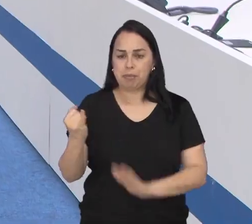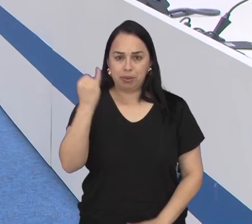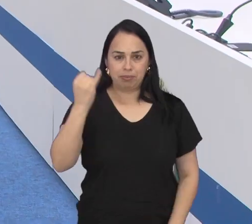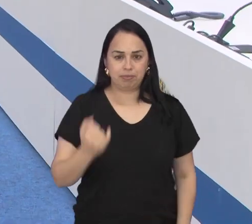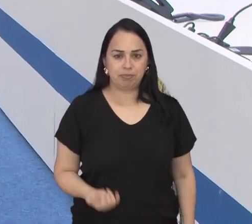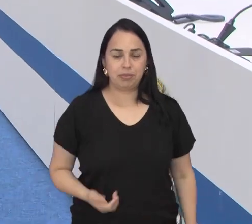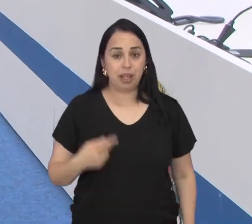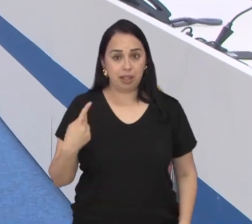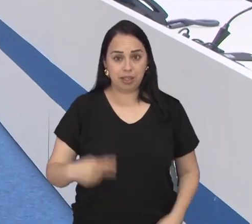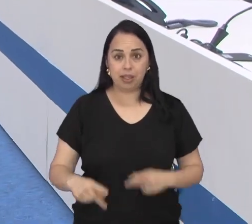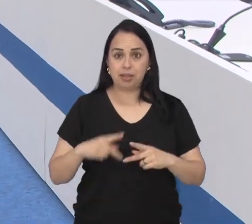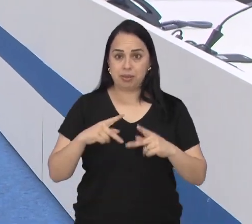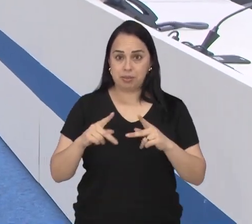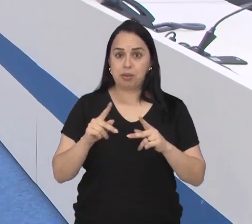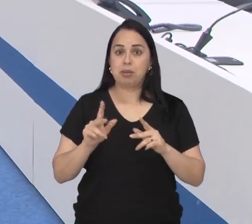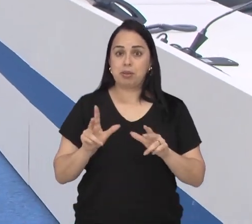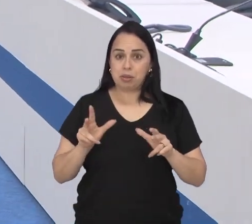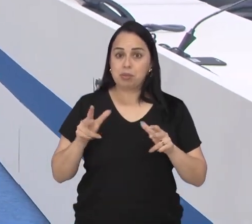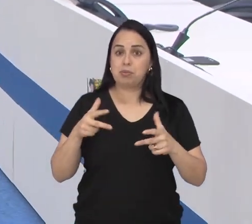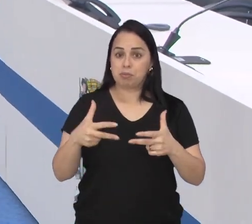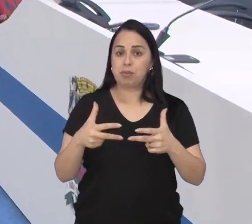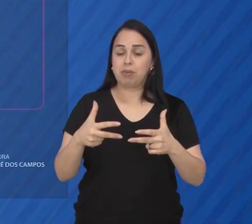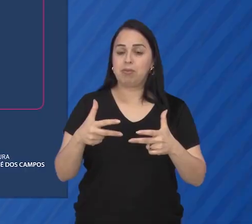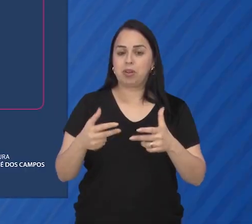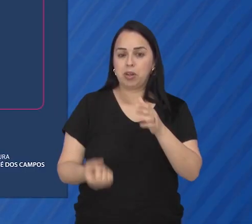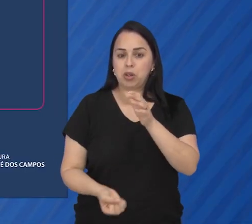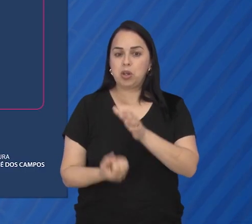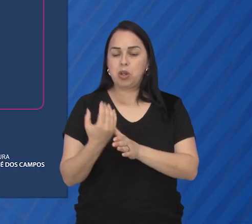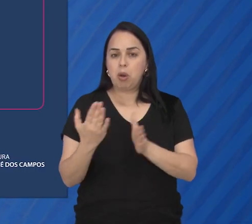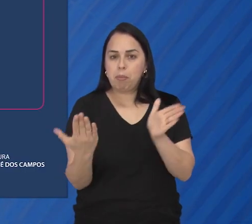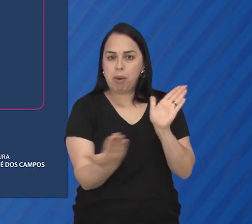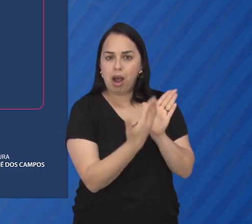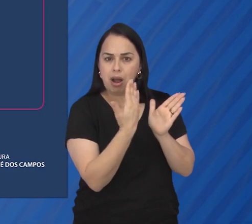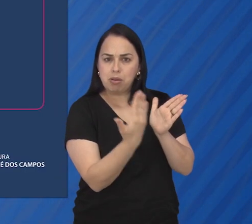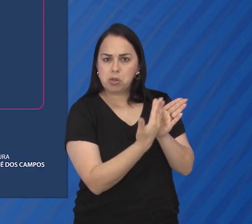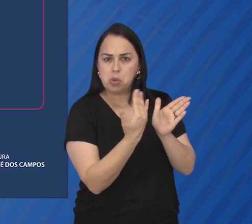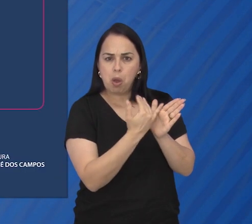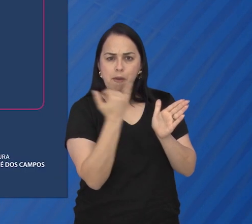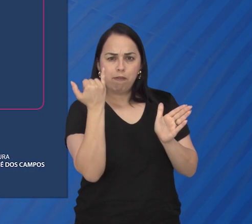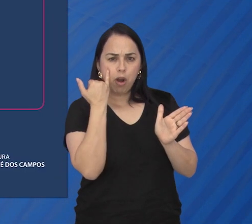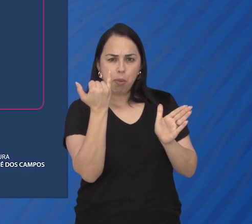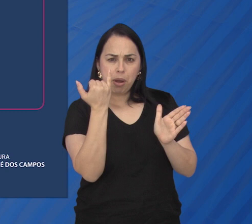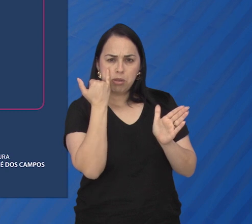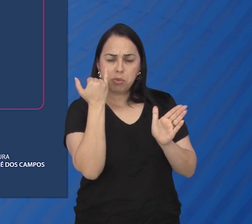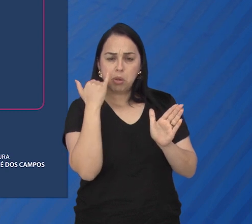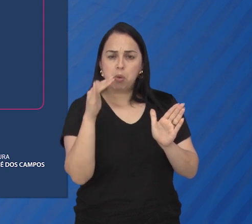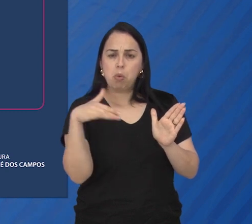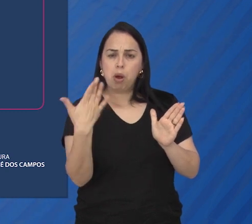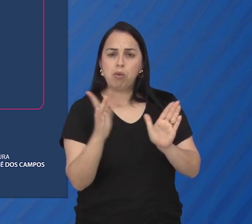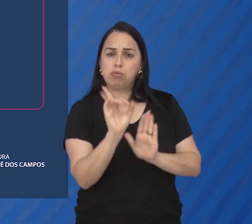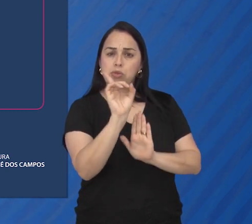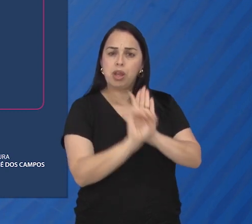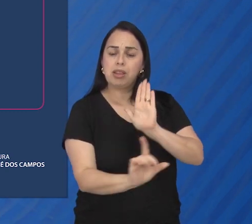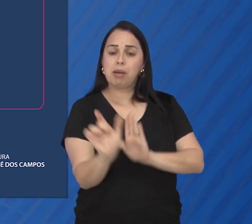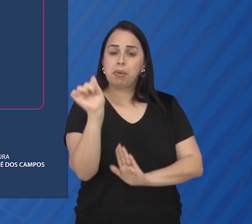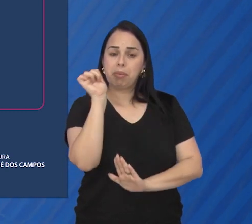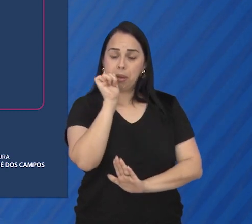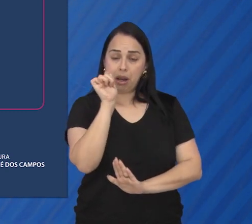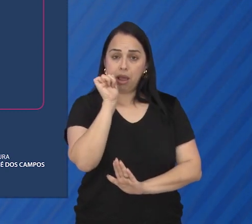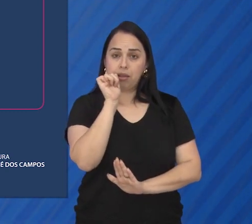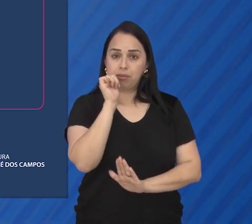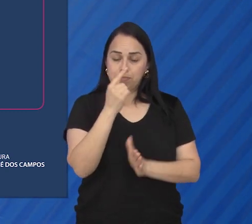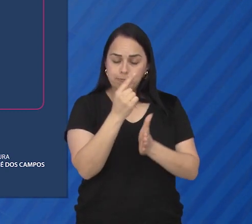mulheres. Em São José, a Câmara tem atuado no tema. Além da criação de uma cartilha com informações sobre o direito